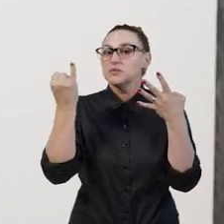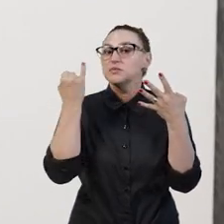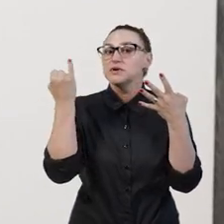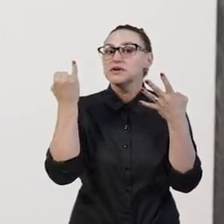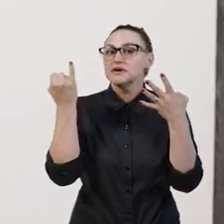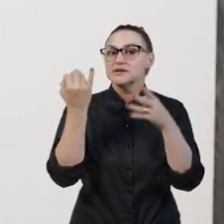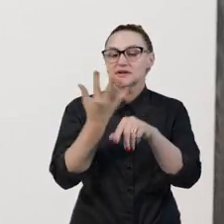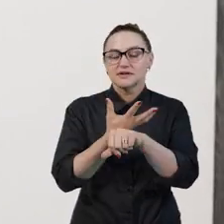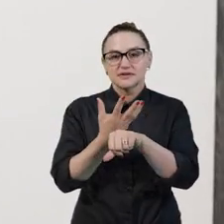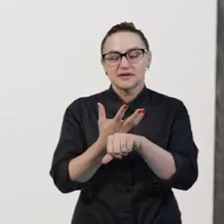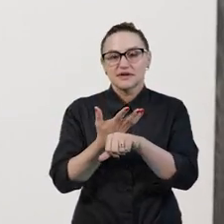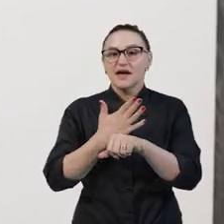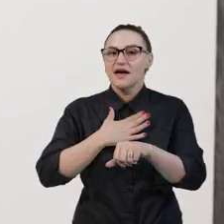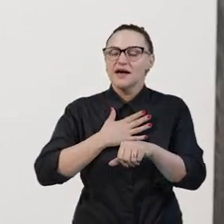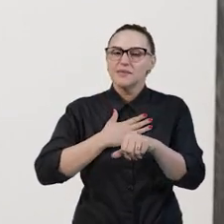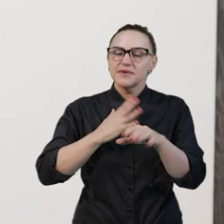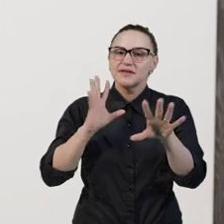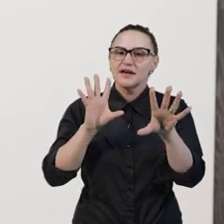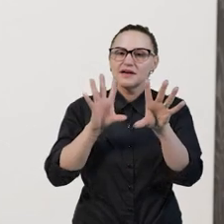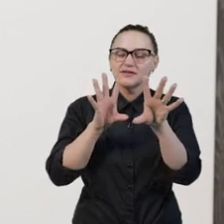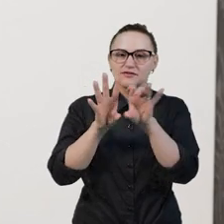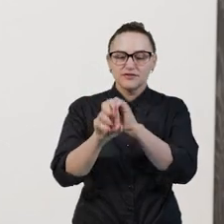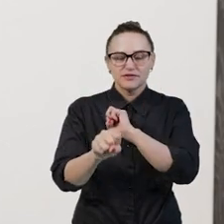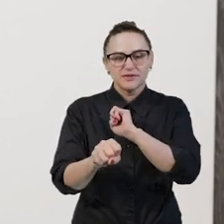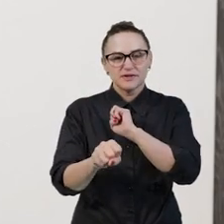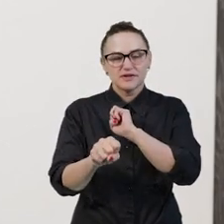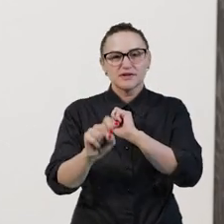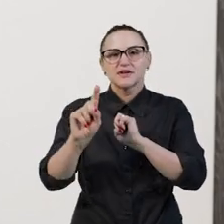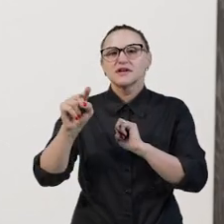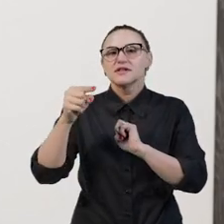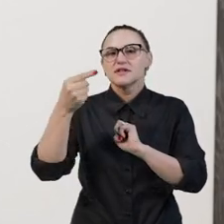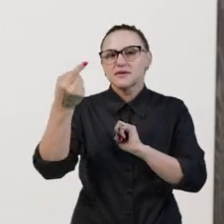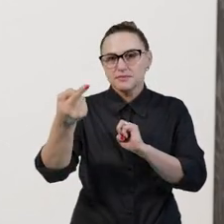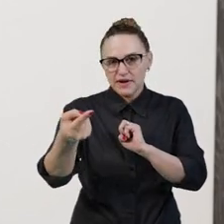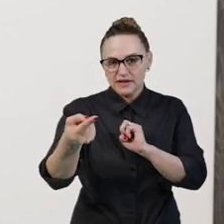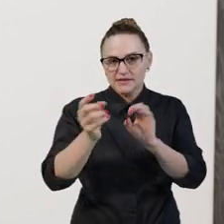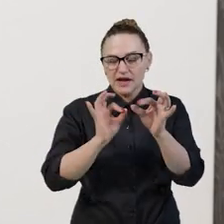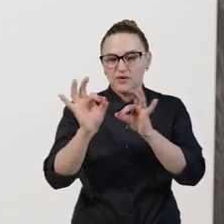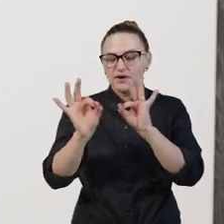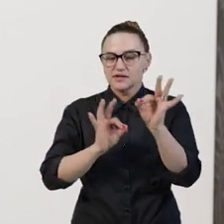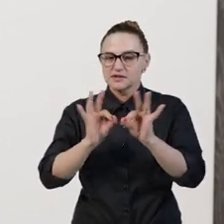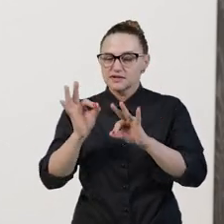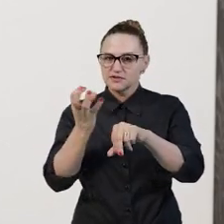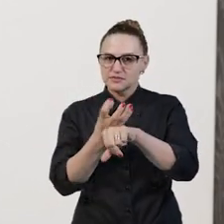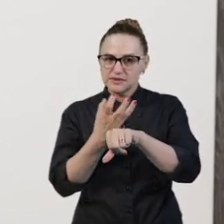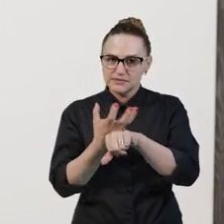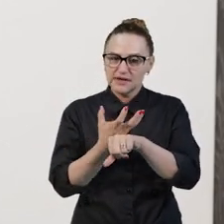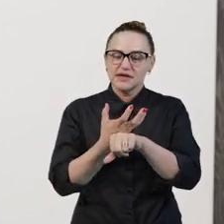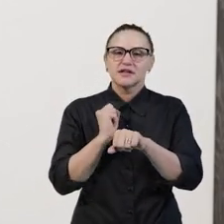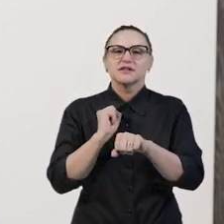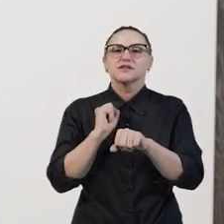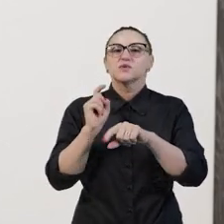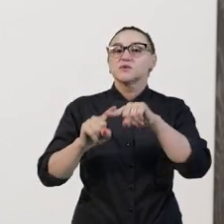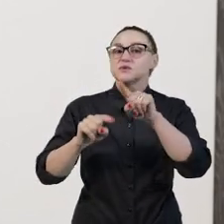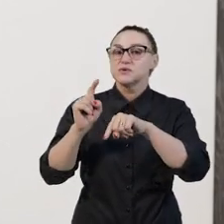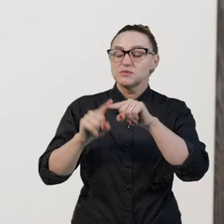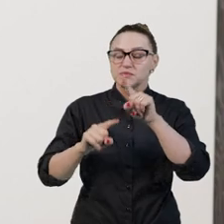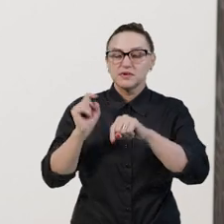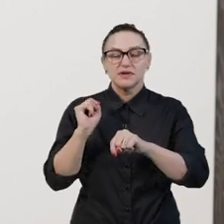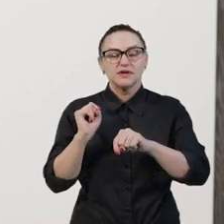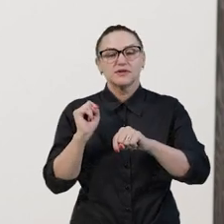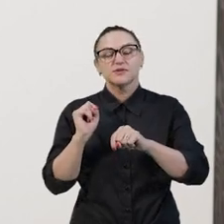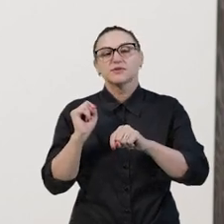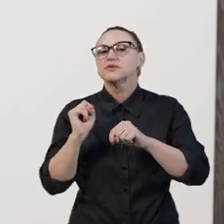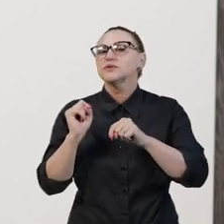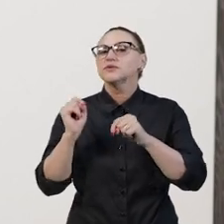na verdade é sobre a minha formação e as demais é sobre a organização da disciplina os instrumentos avaliativos e o